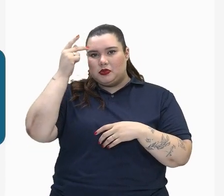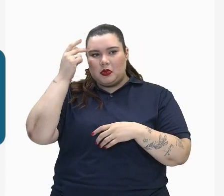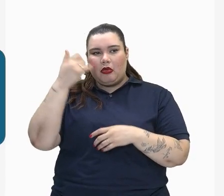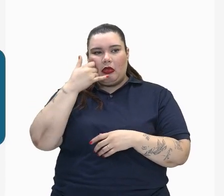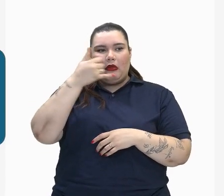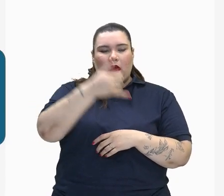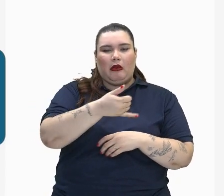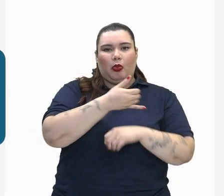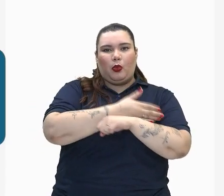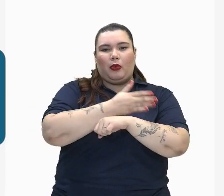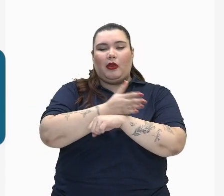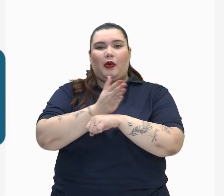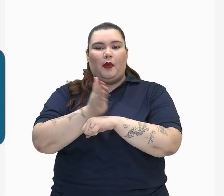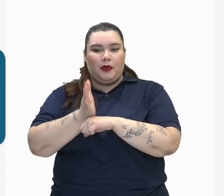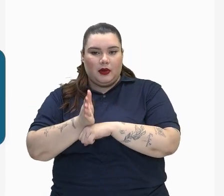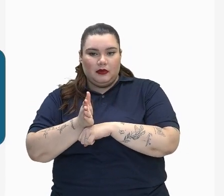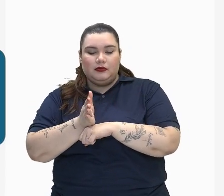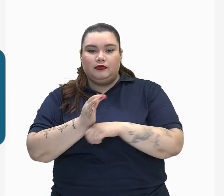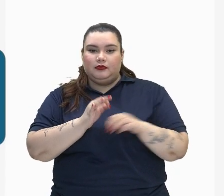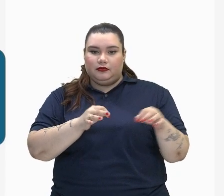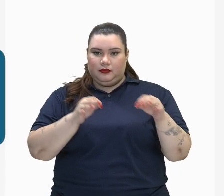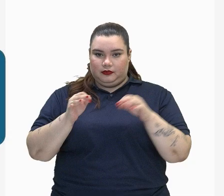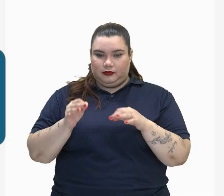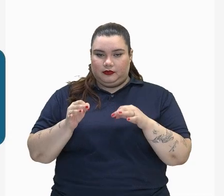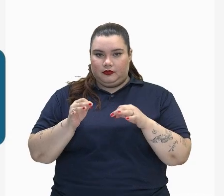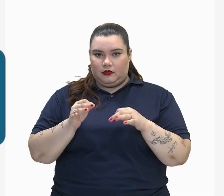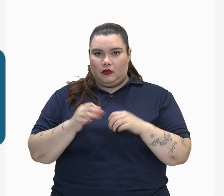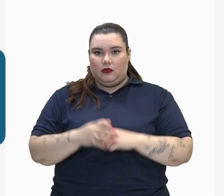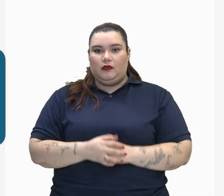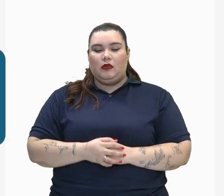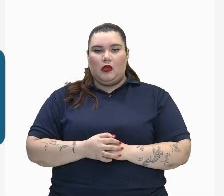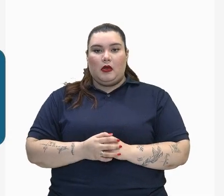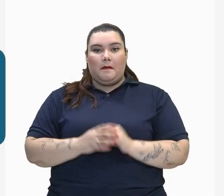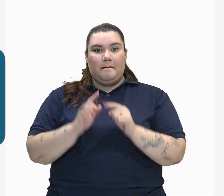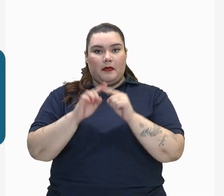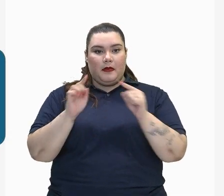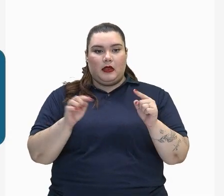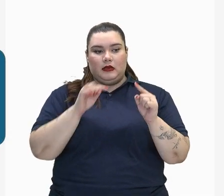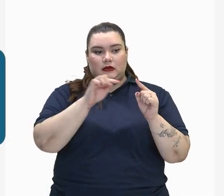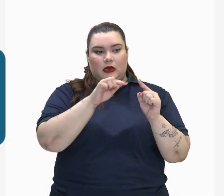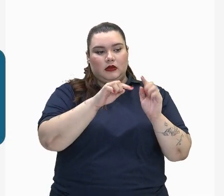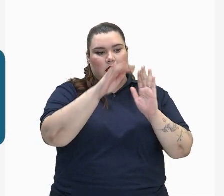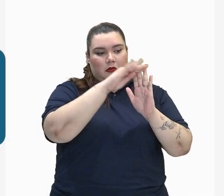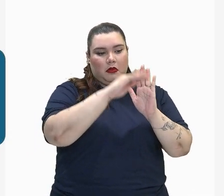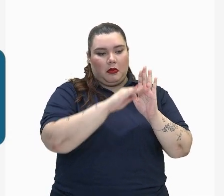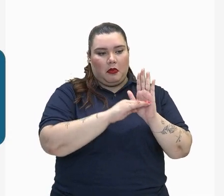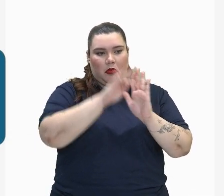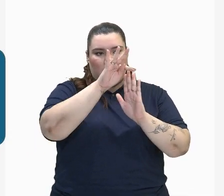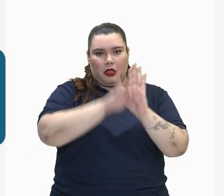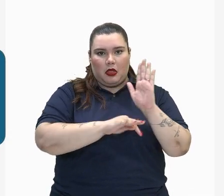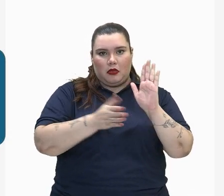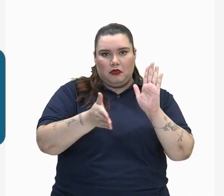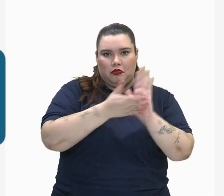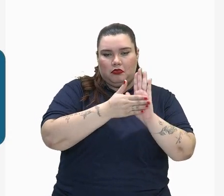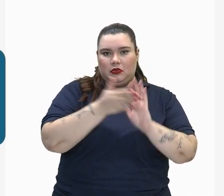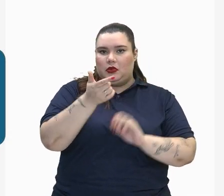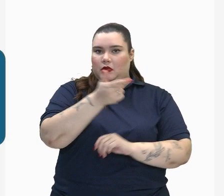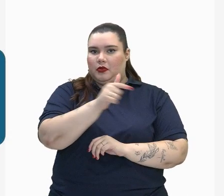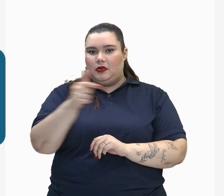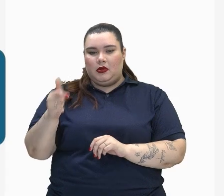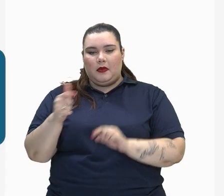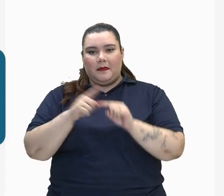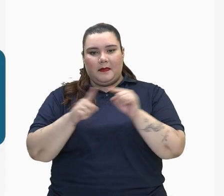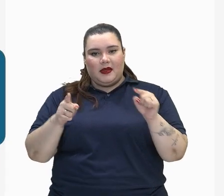que as informações implícitas não estão escritas lá no texto, mas, né, dá